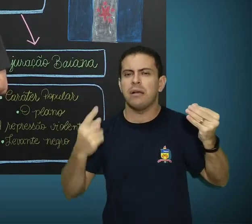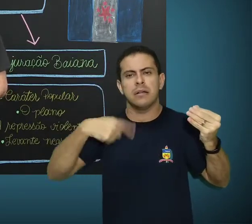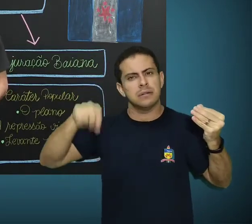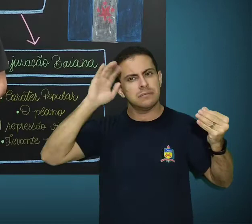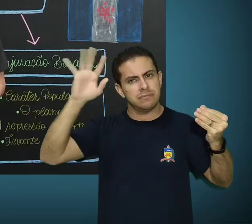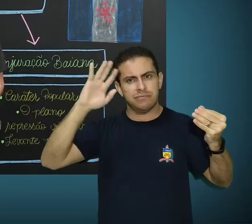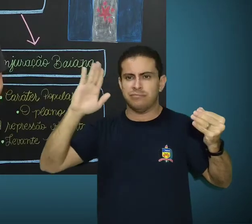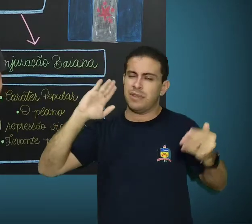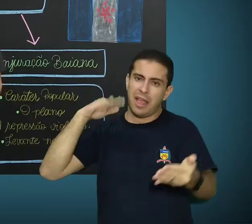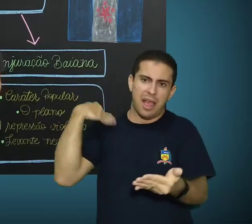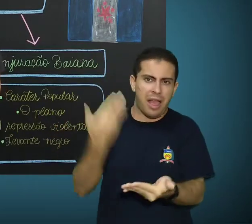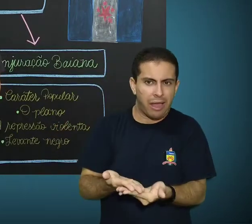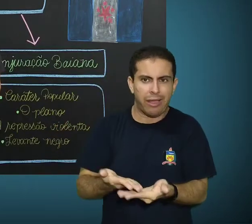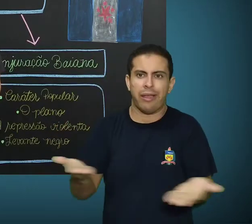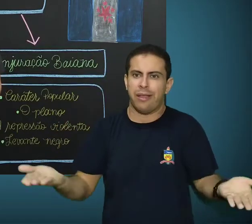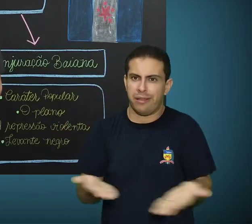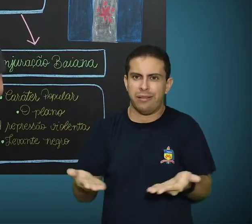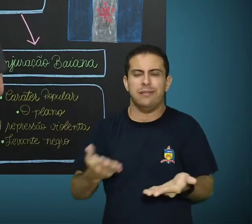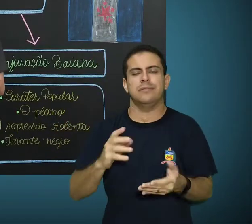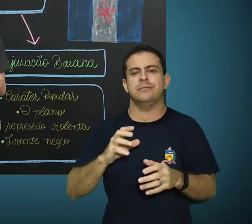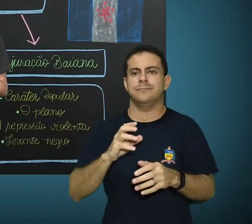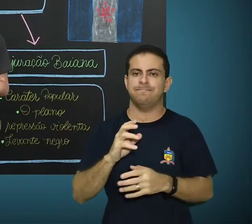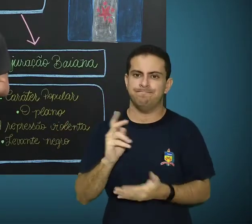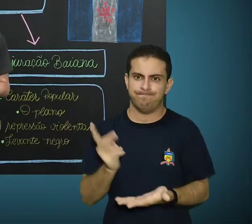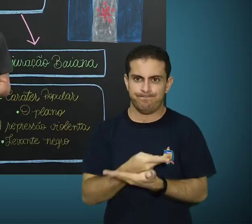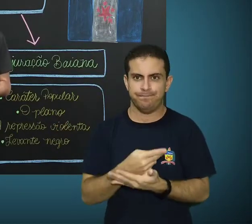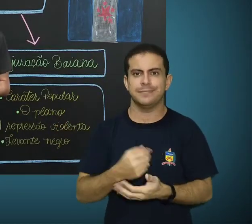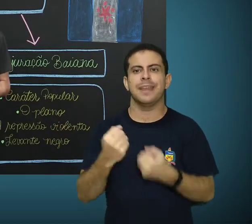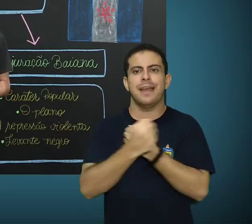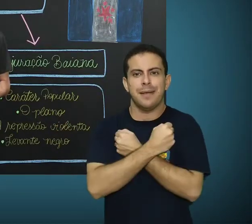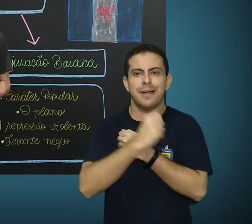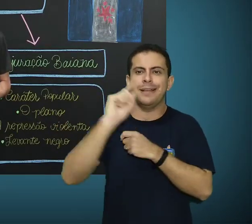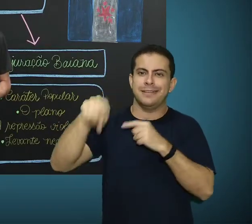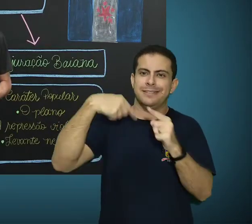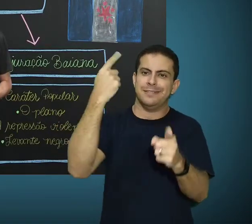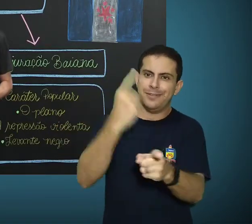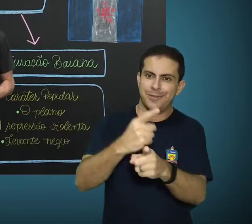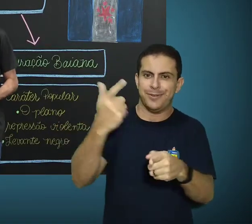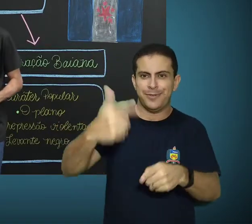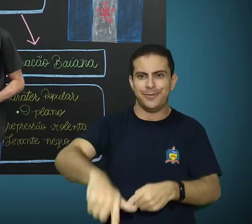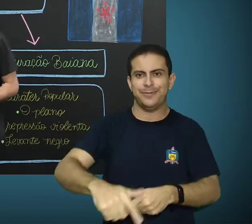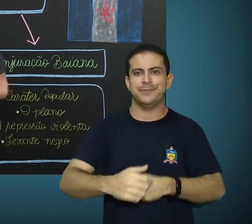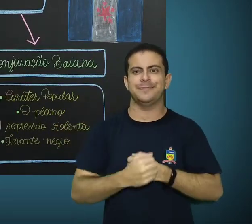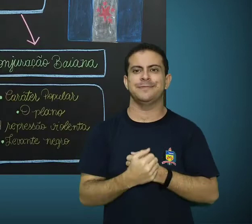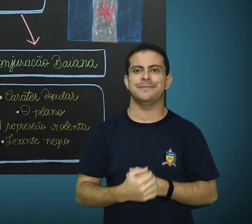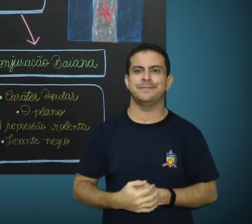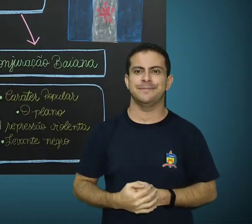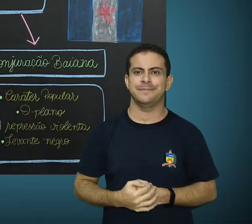serve até os dias de hoje, não é verdade? Fica um abraço e até um próximo encontro.